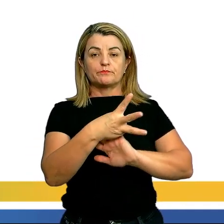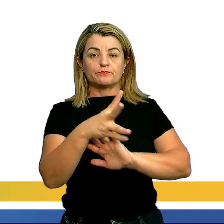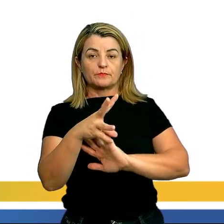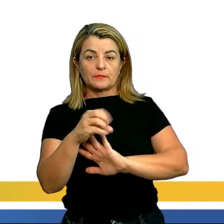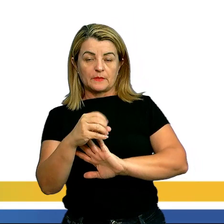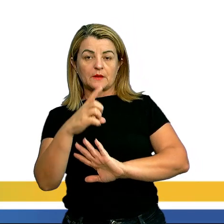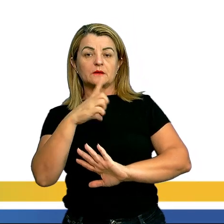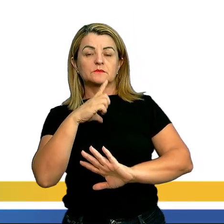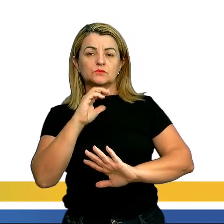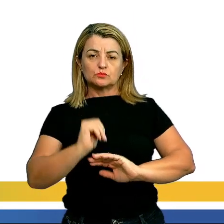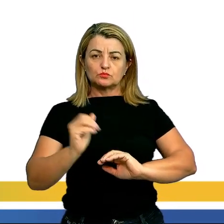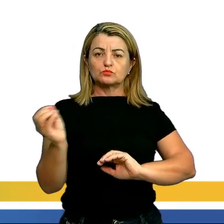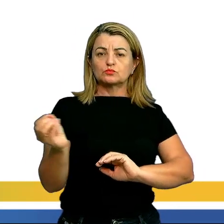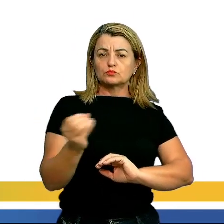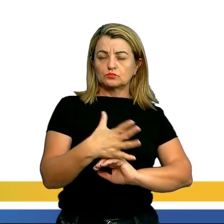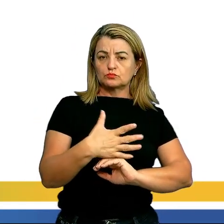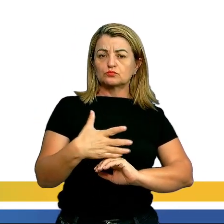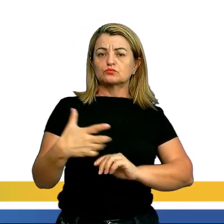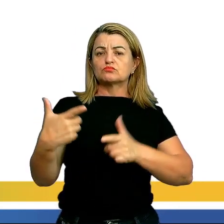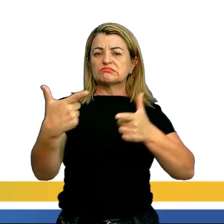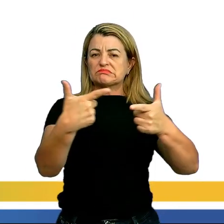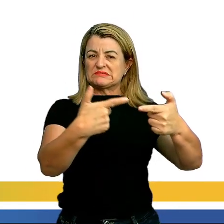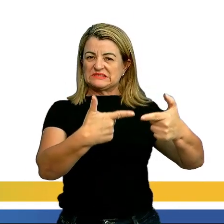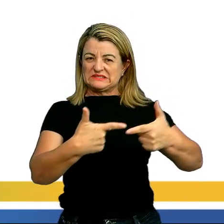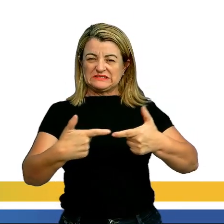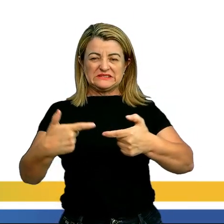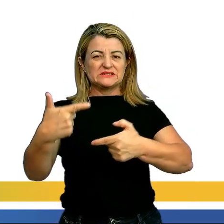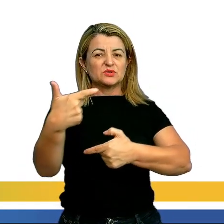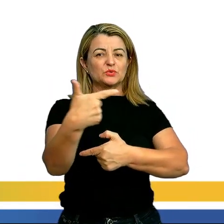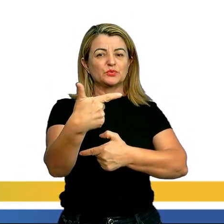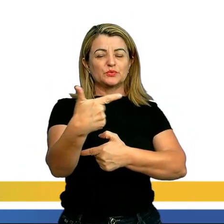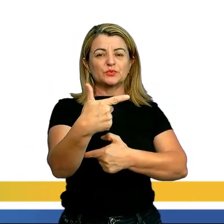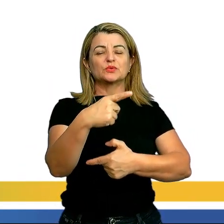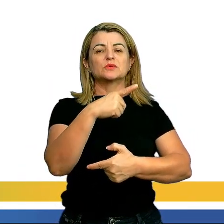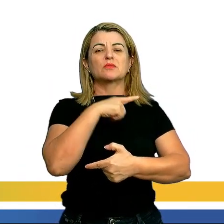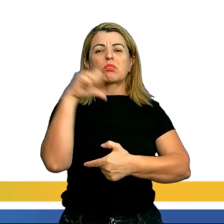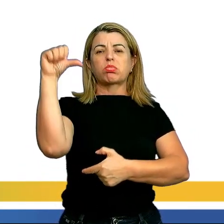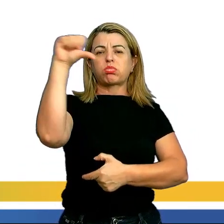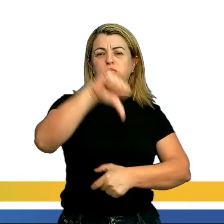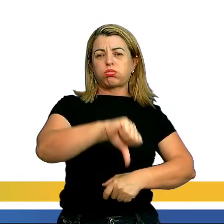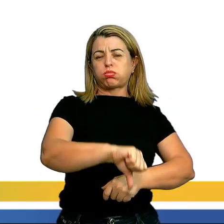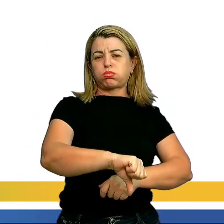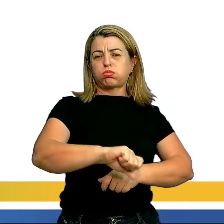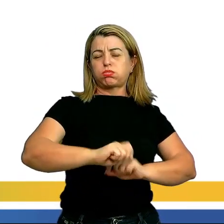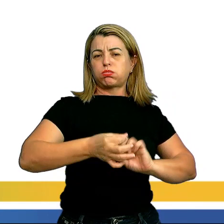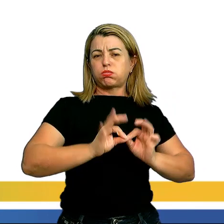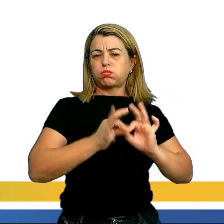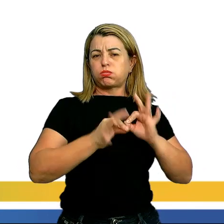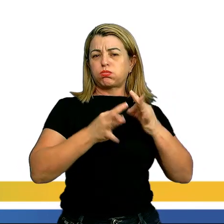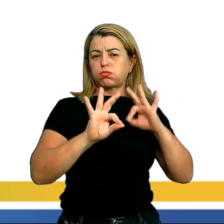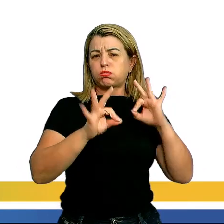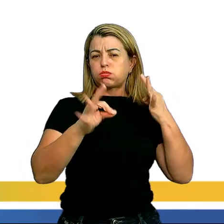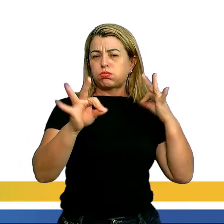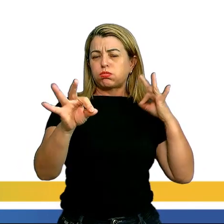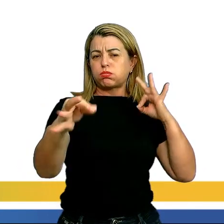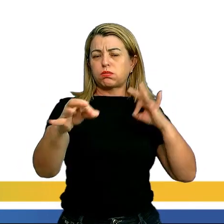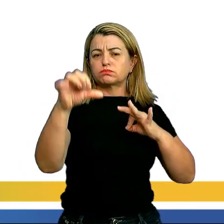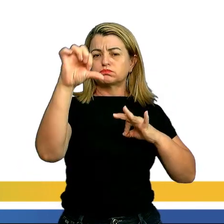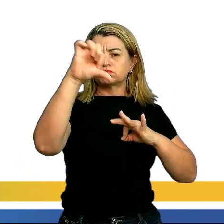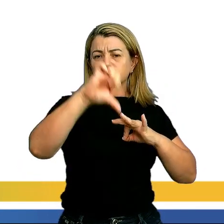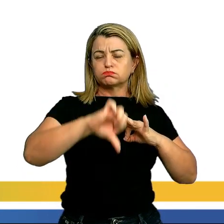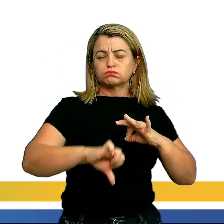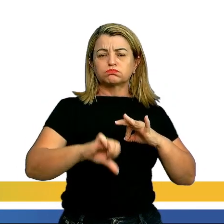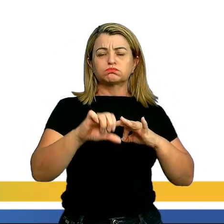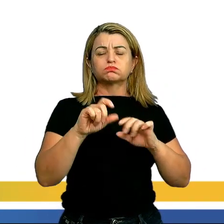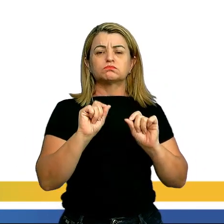a um novo conflito, a Segunda Guerra Mundial. É considerado o pior e o mais longo período de recessão econômica do século